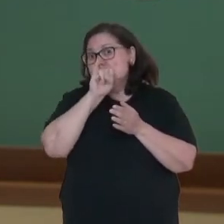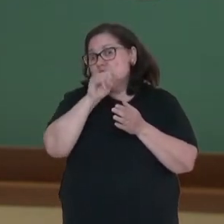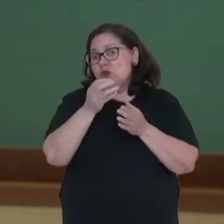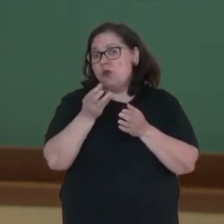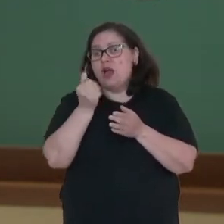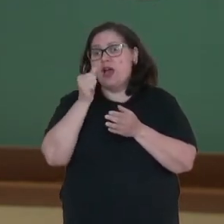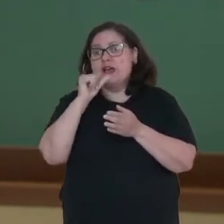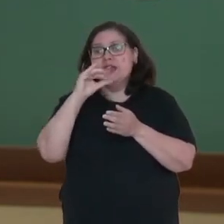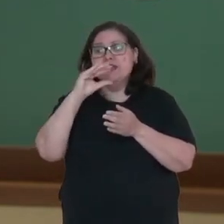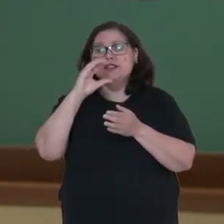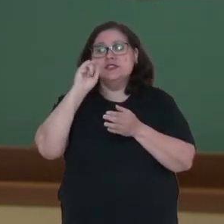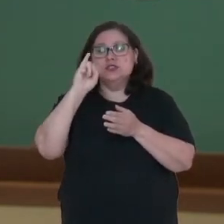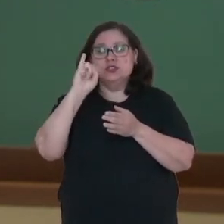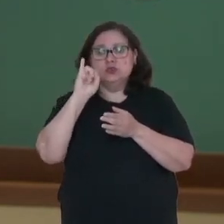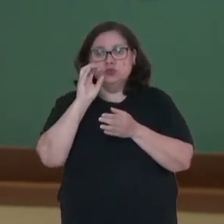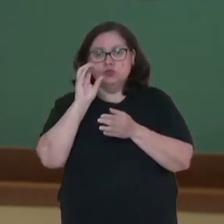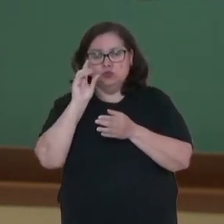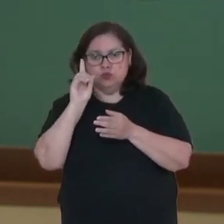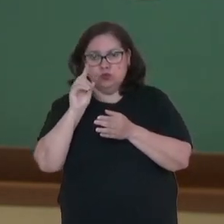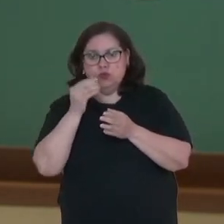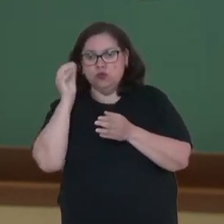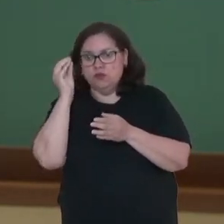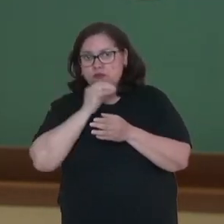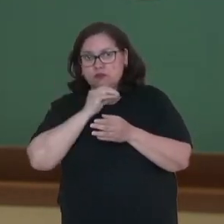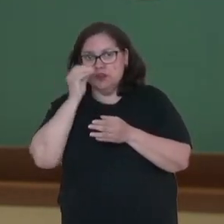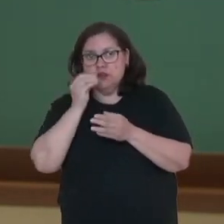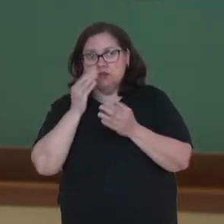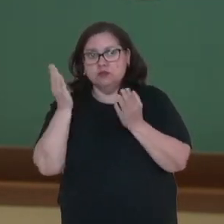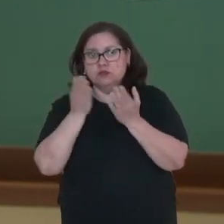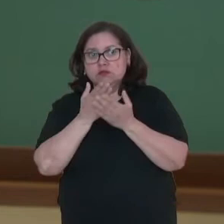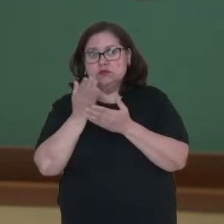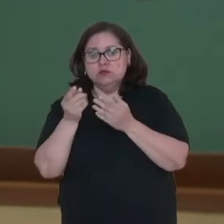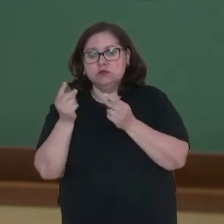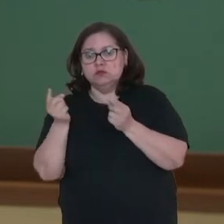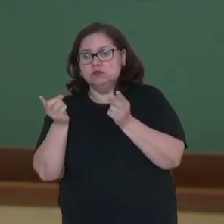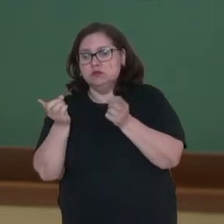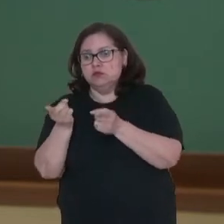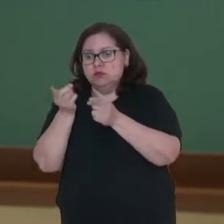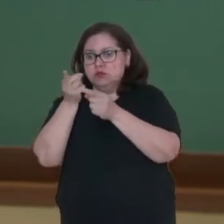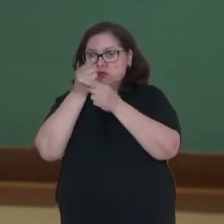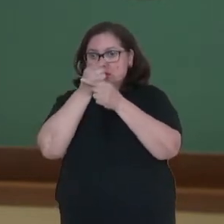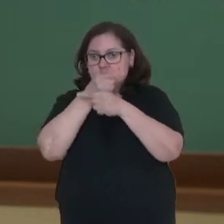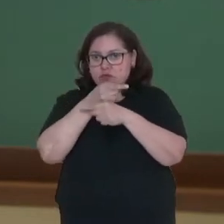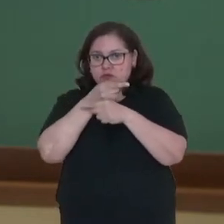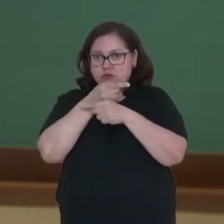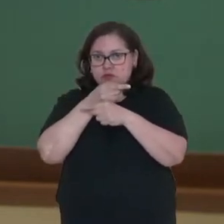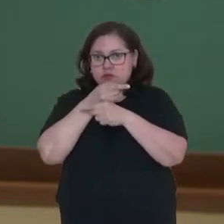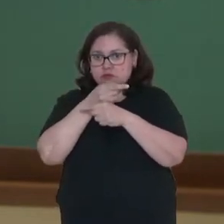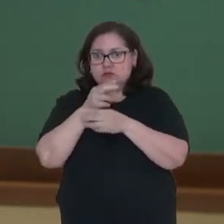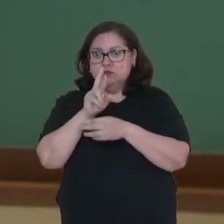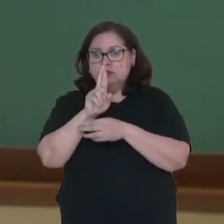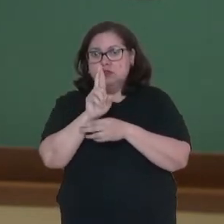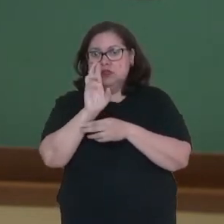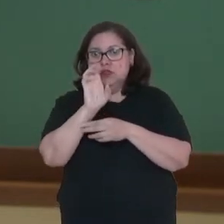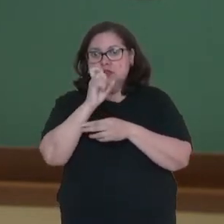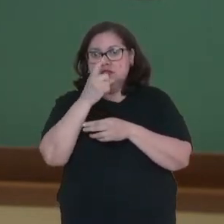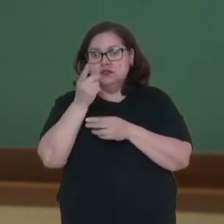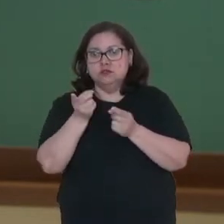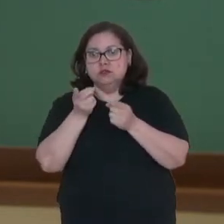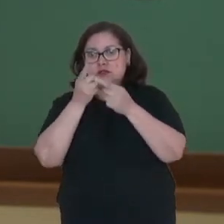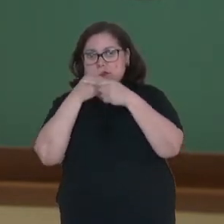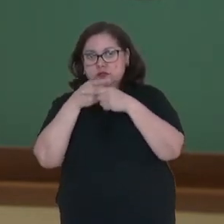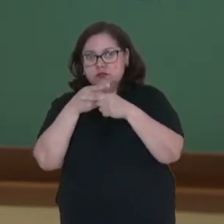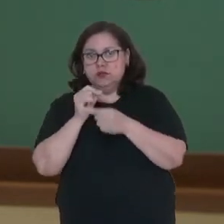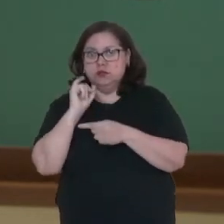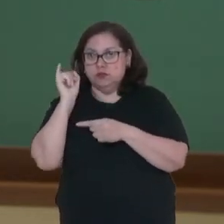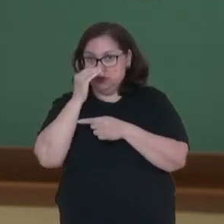o ácido for um ácido fraco, o equilíbrio estará deslocado no sentido da reação inversa. Isso é